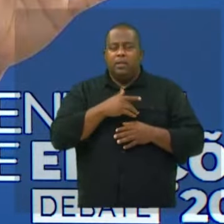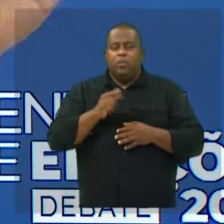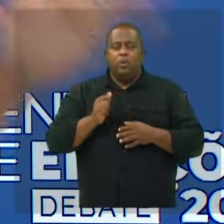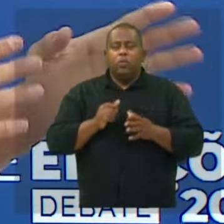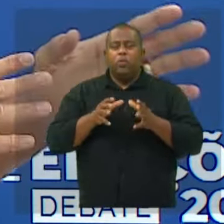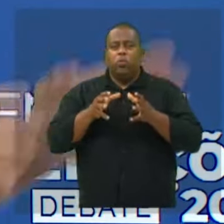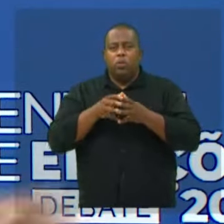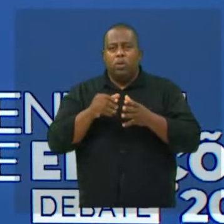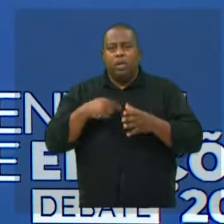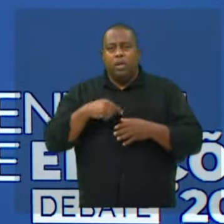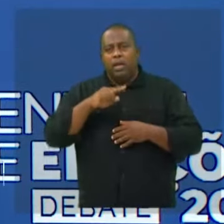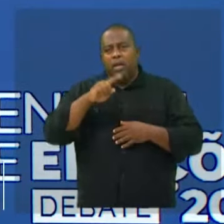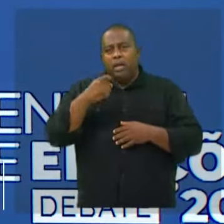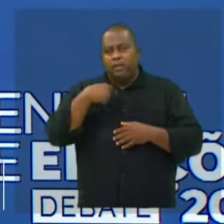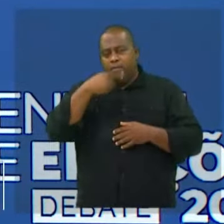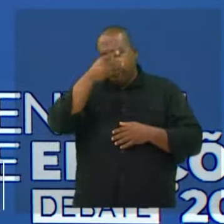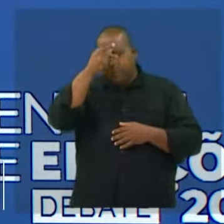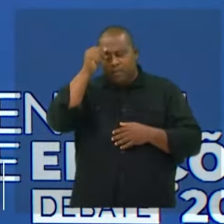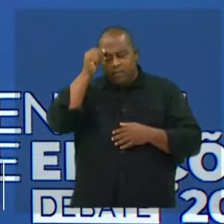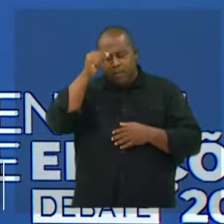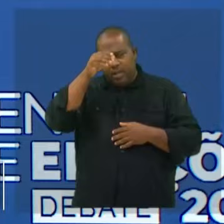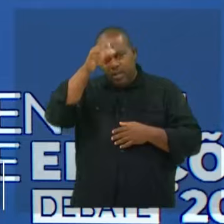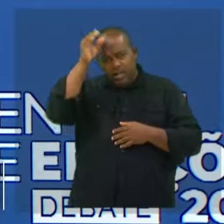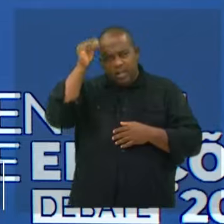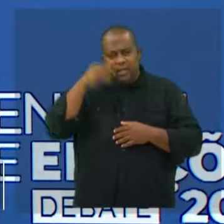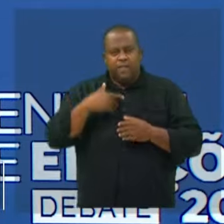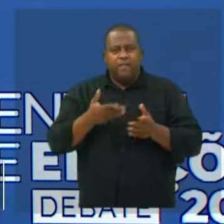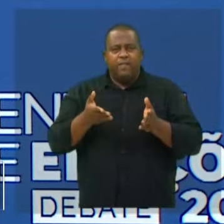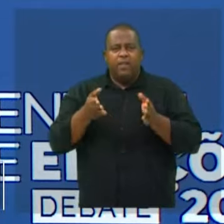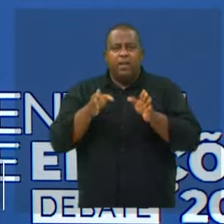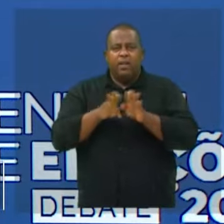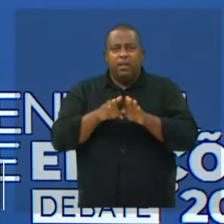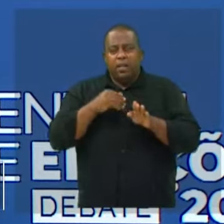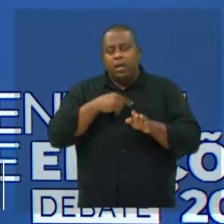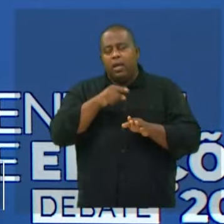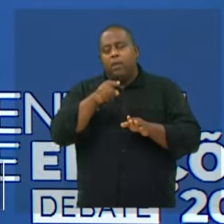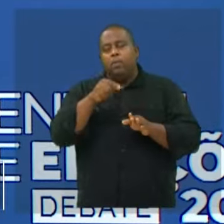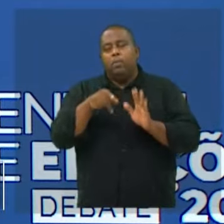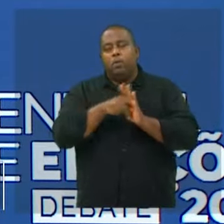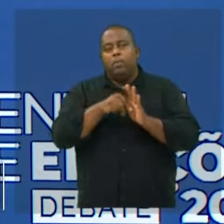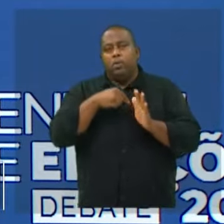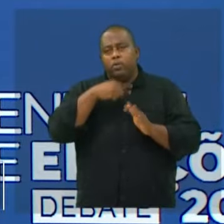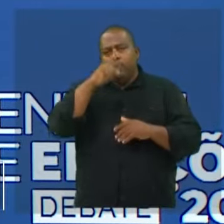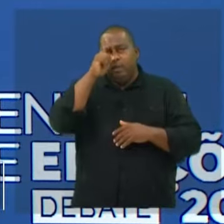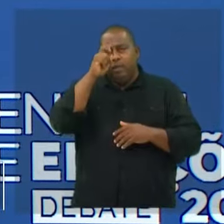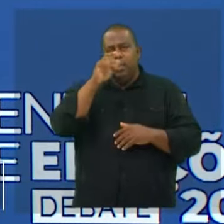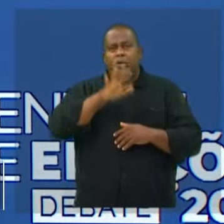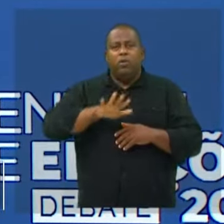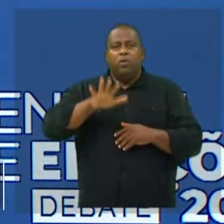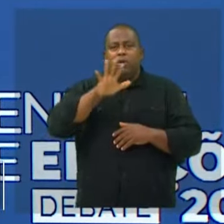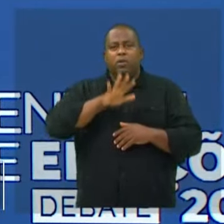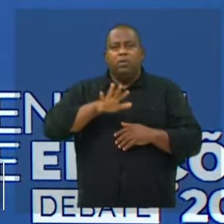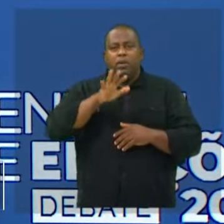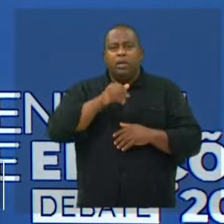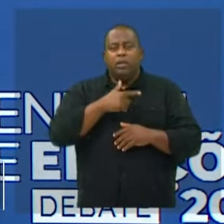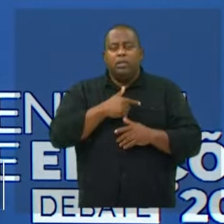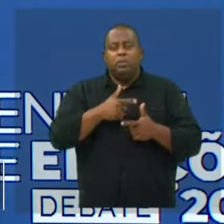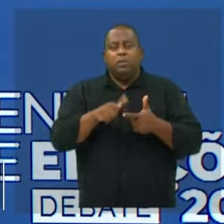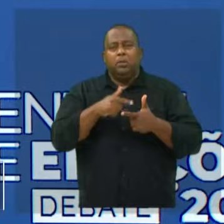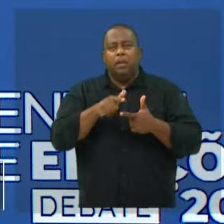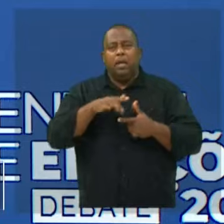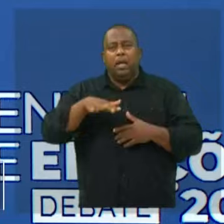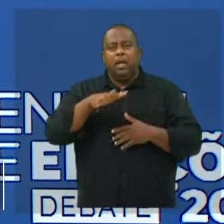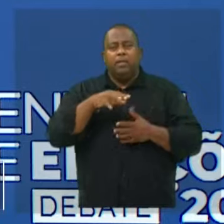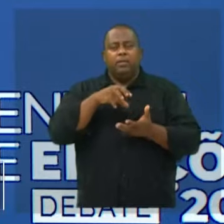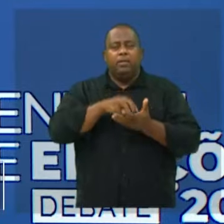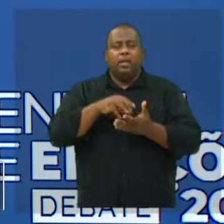prefeito do Prefeito Caetano foi aí fechar as portas do Hospital Geral isso represou os pacientes nas nossas unidades de saúde fez a nossa